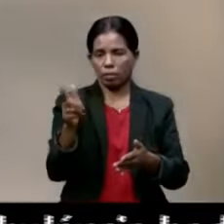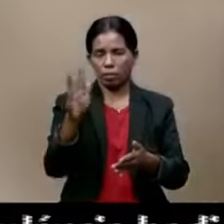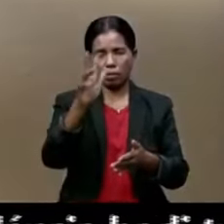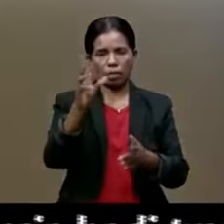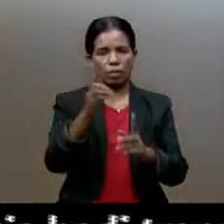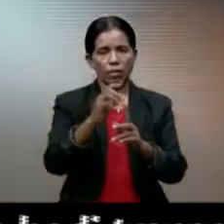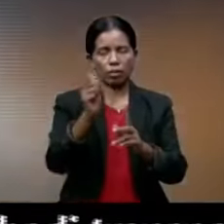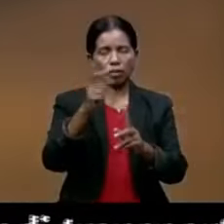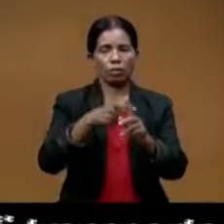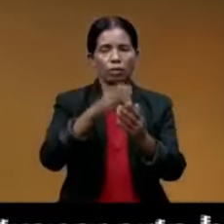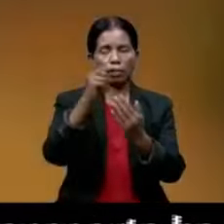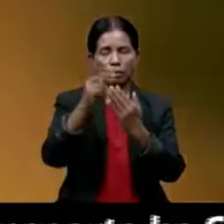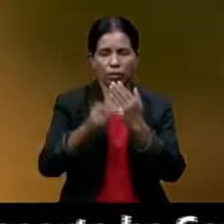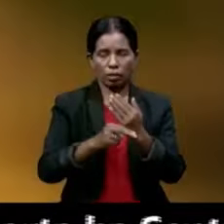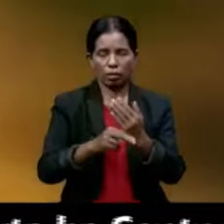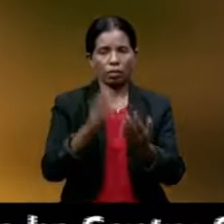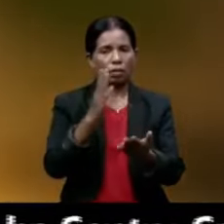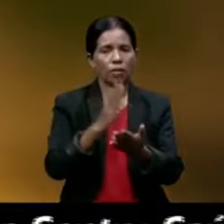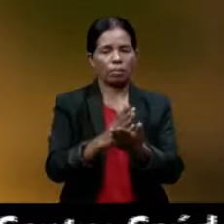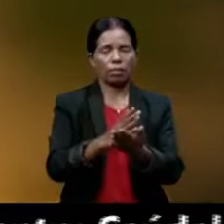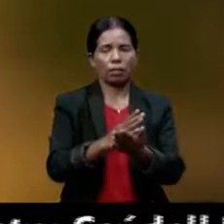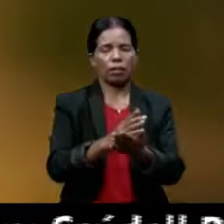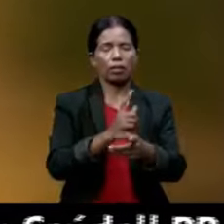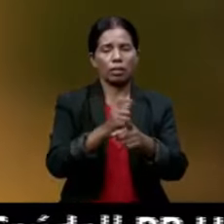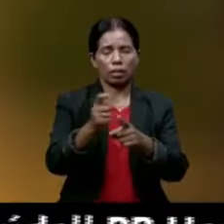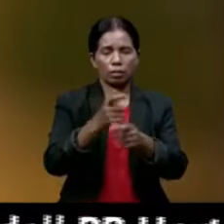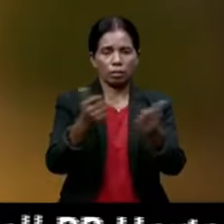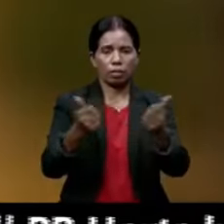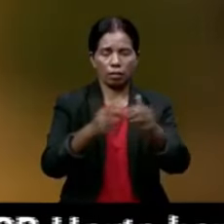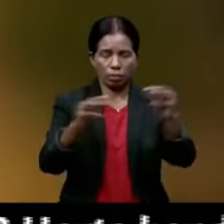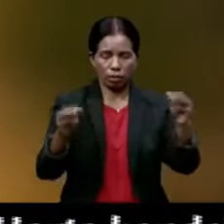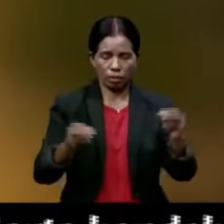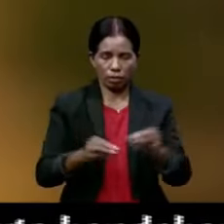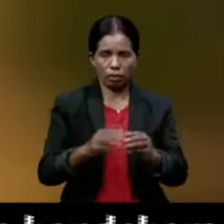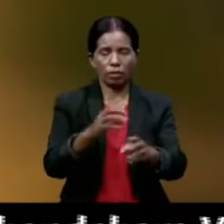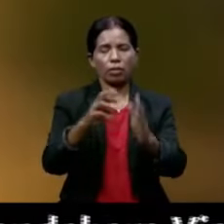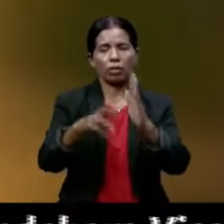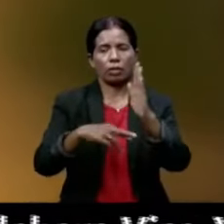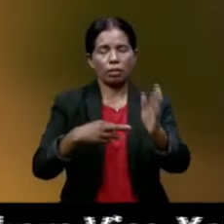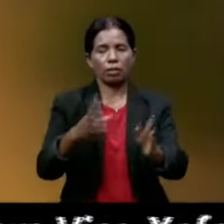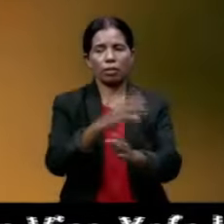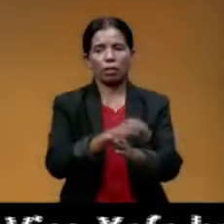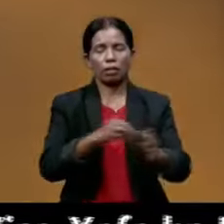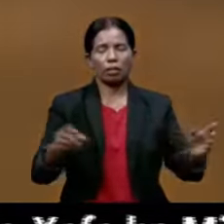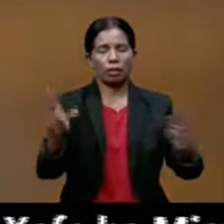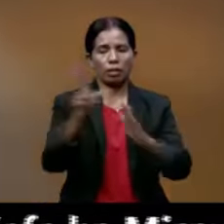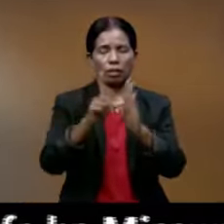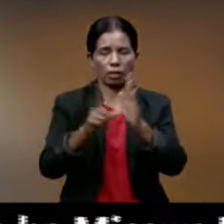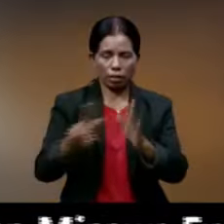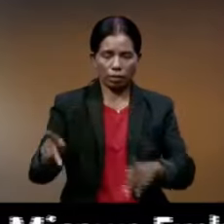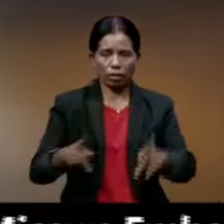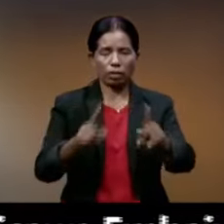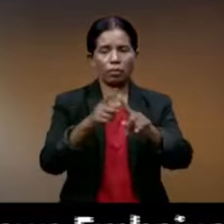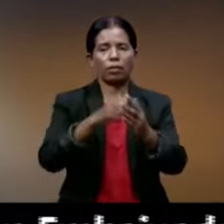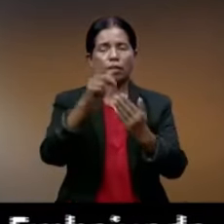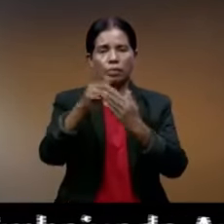solu nov suspende prátika arti Marsal foti Midas di asura orden públ Y